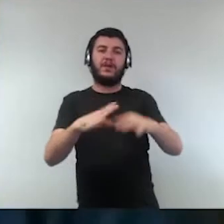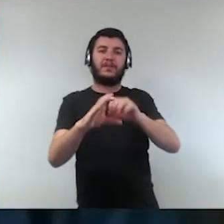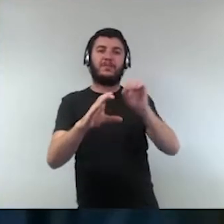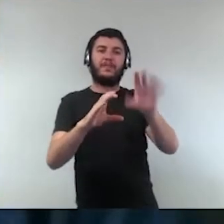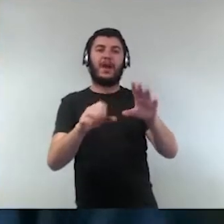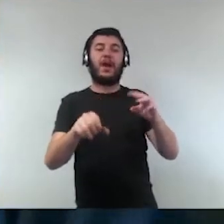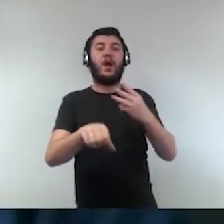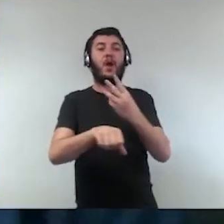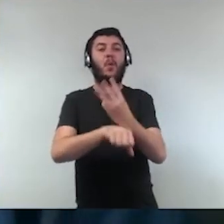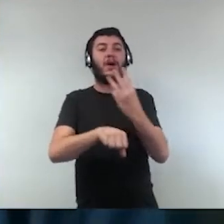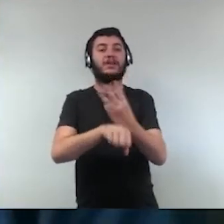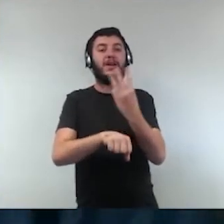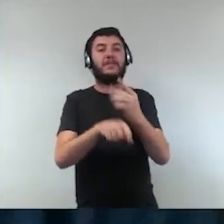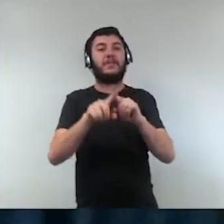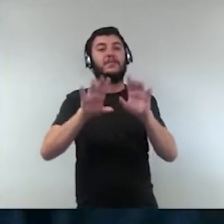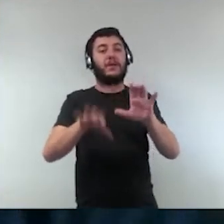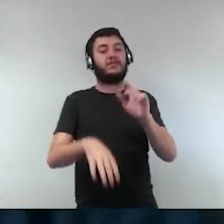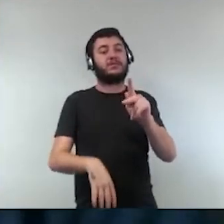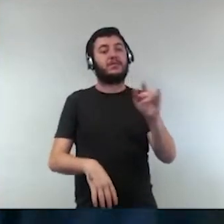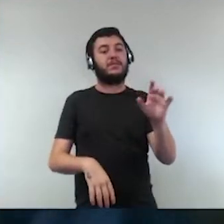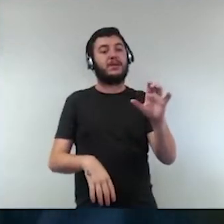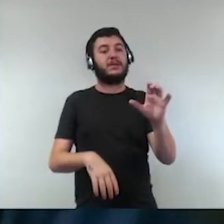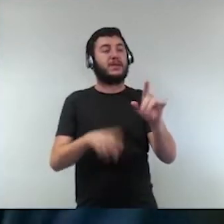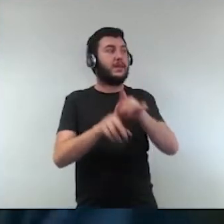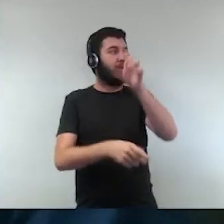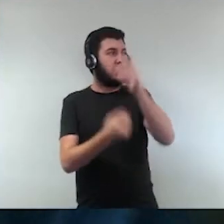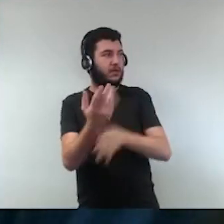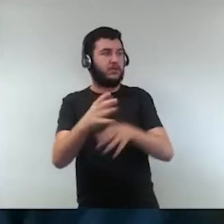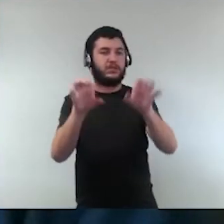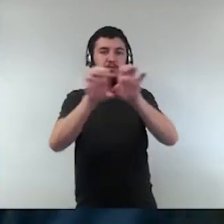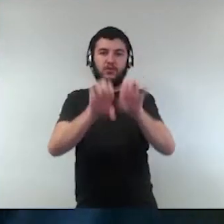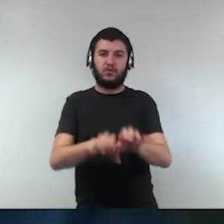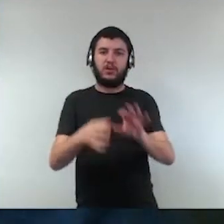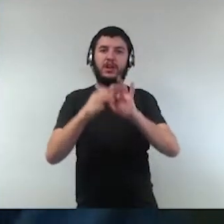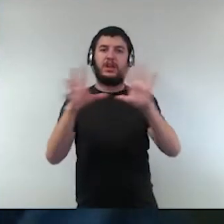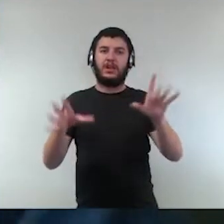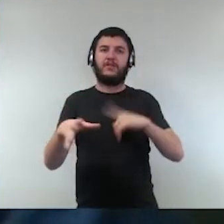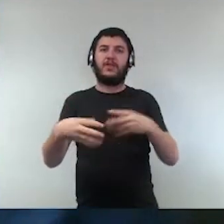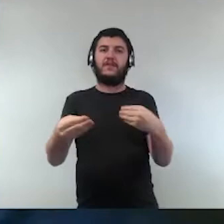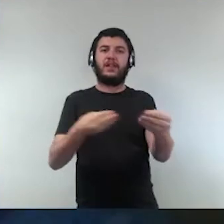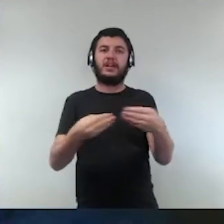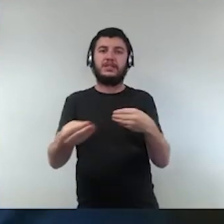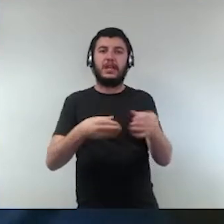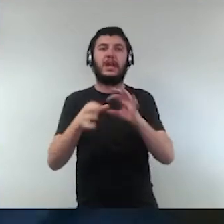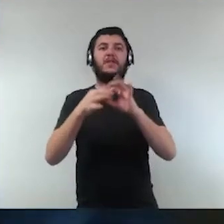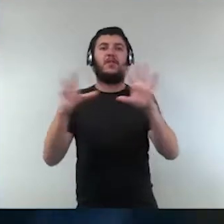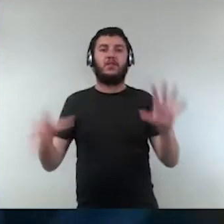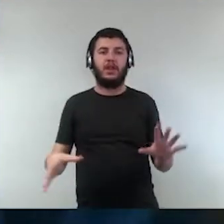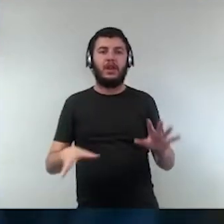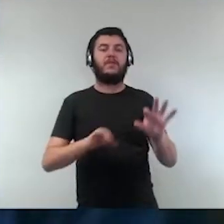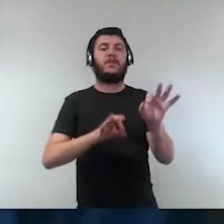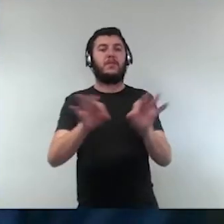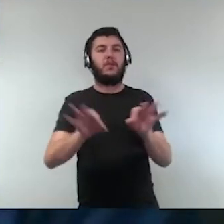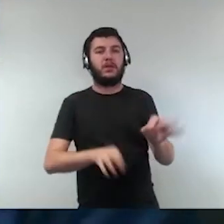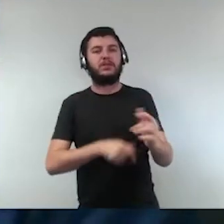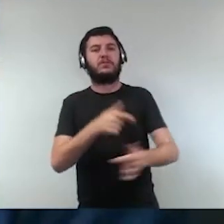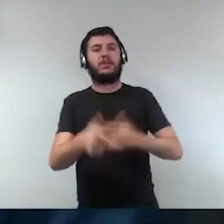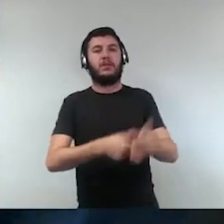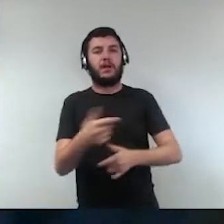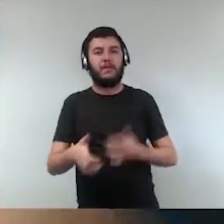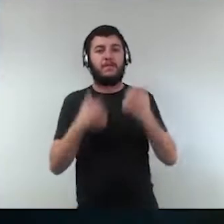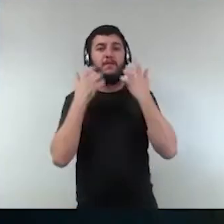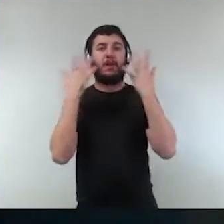ao criar essa infraestrutura normativa que permite uma flexibilidade consensual do